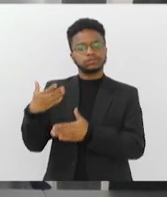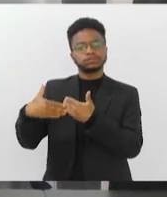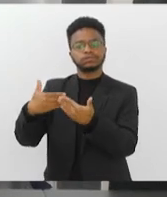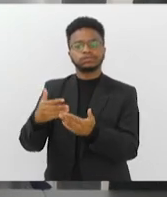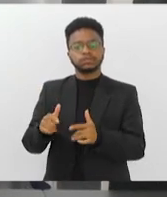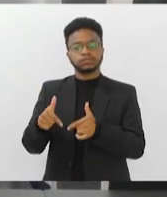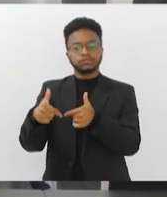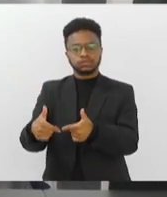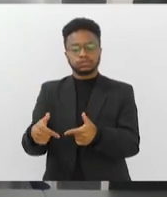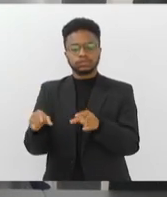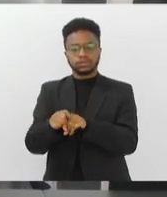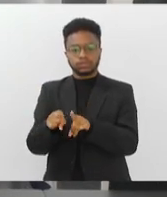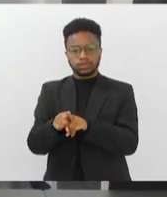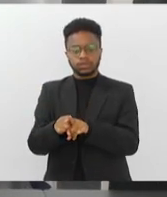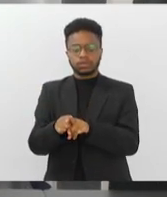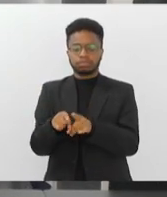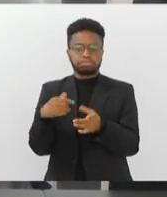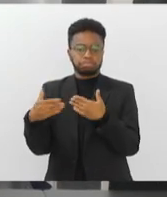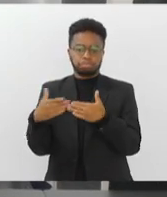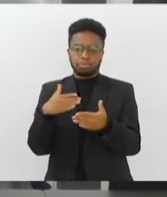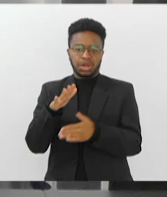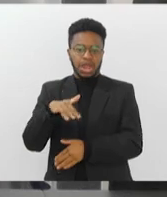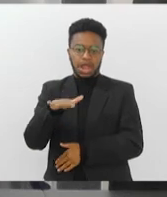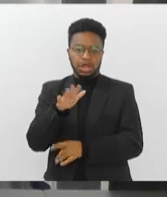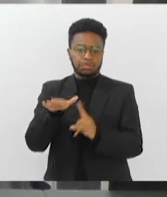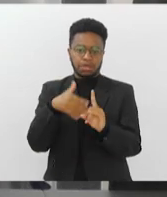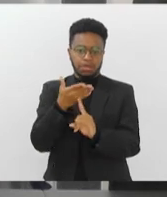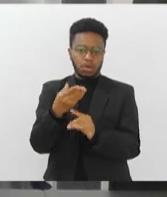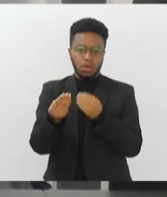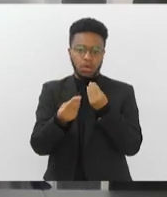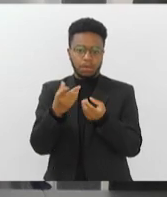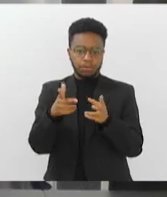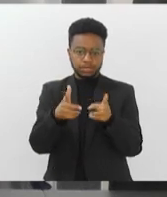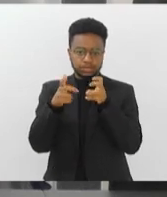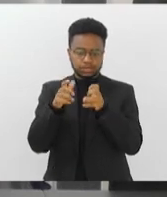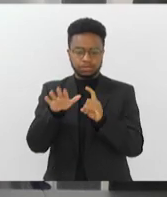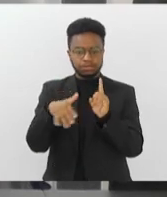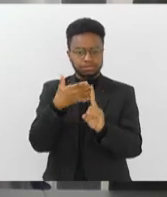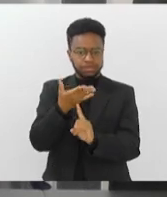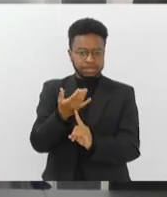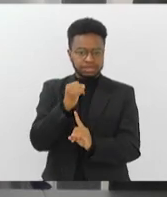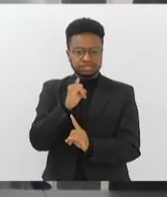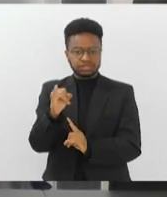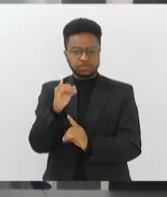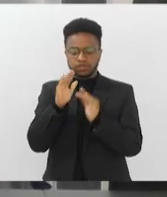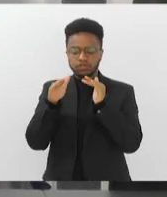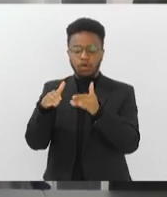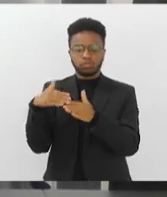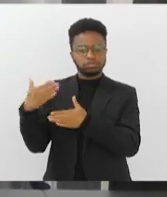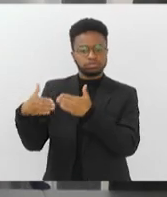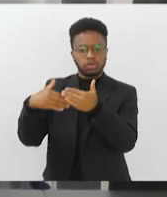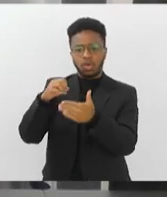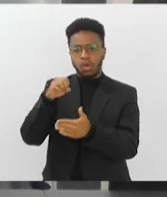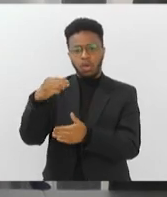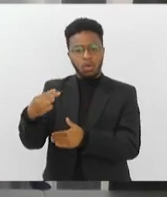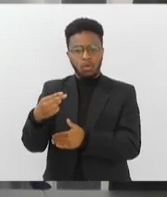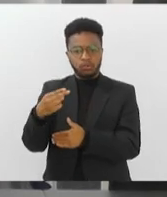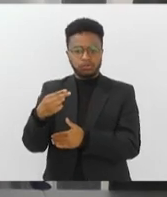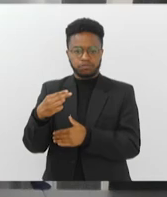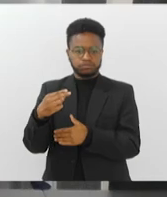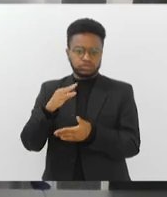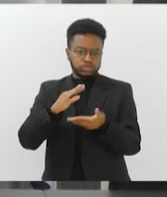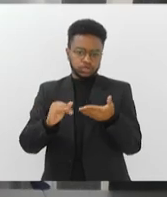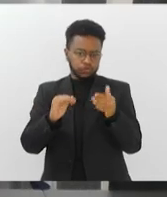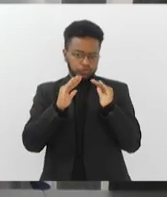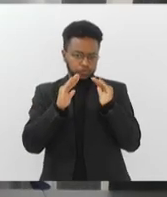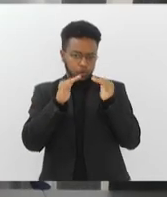relevante, independente da vertente ambiental, de como se enxerga o meio ambiente, se é mais desenvolvimentista, se é menos desenvolvimentista, se é